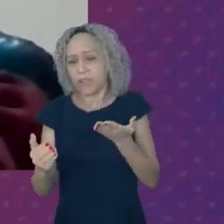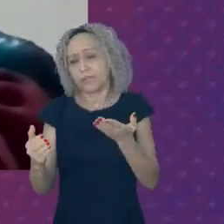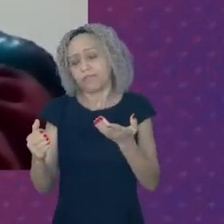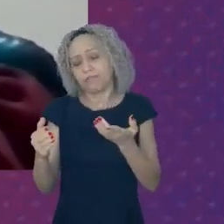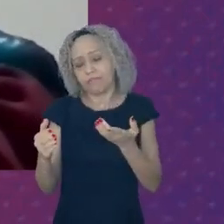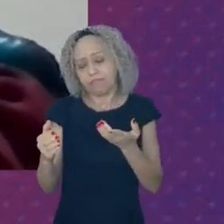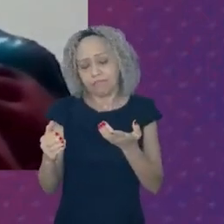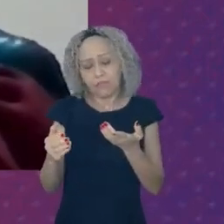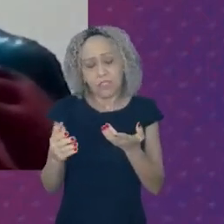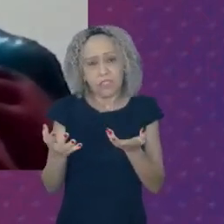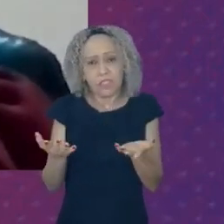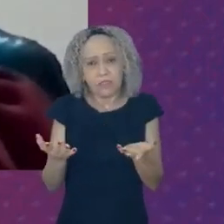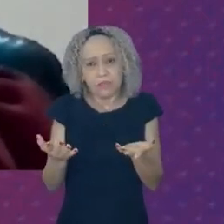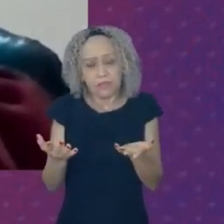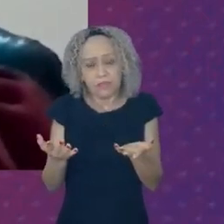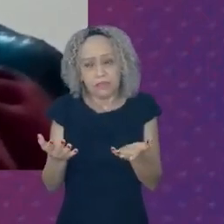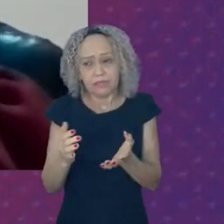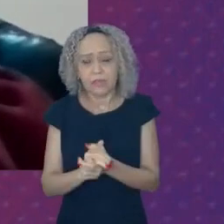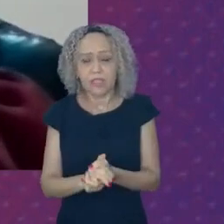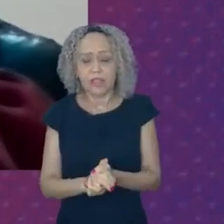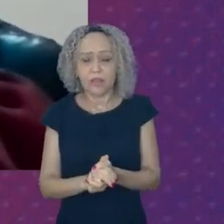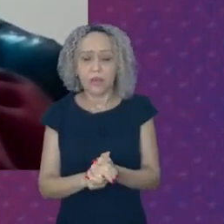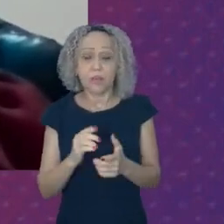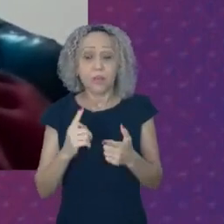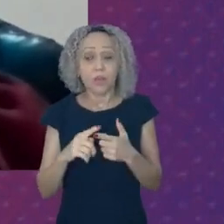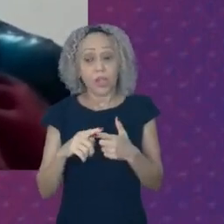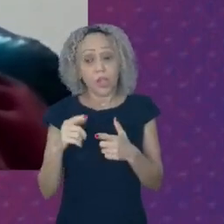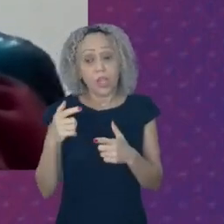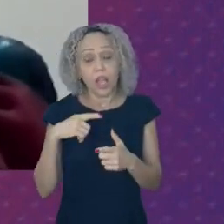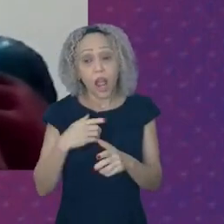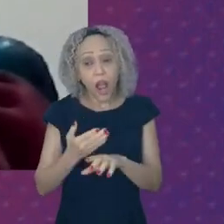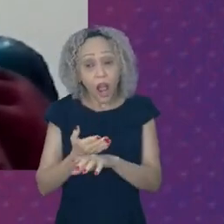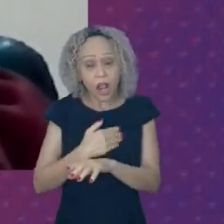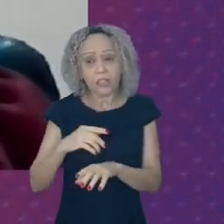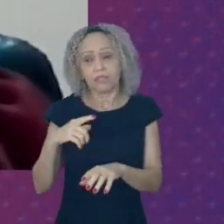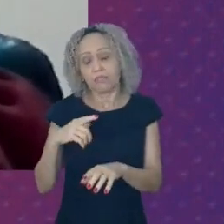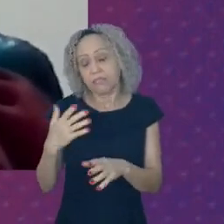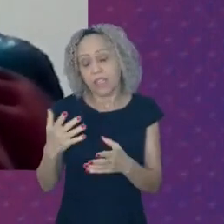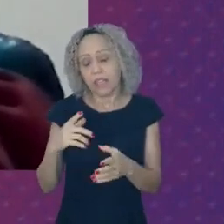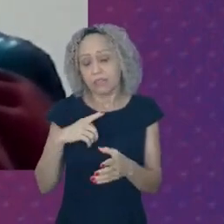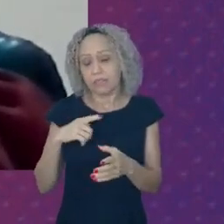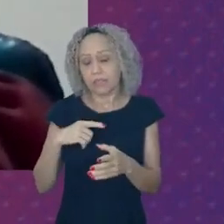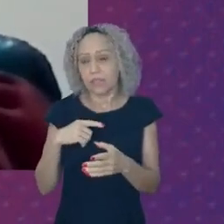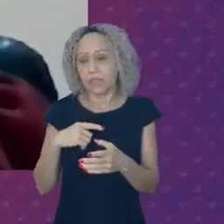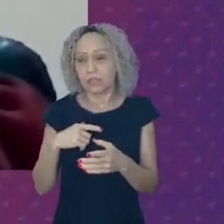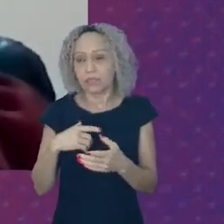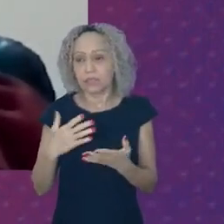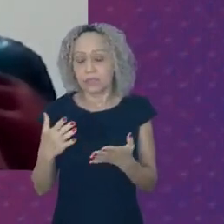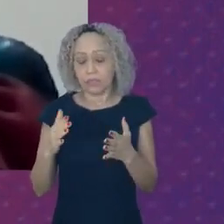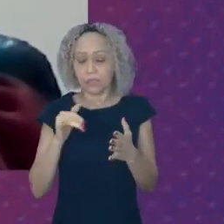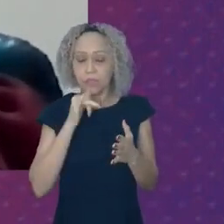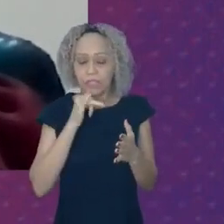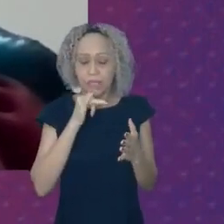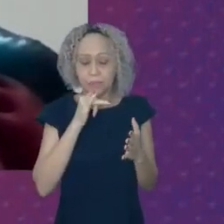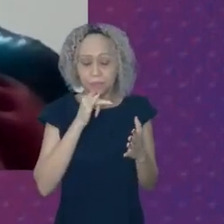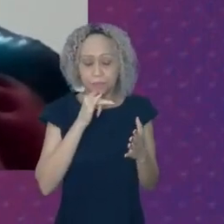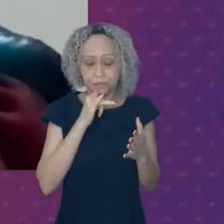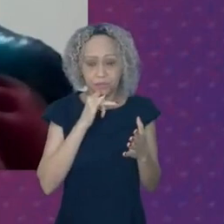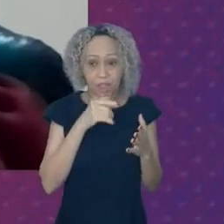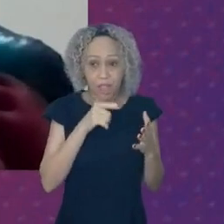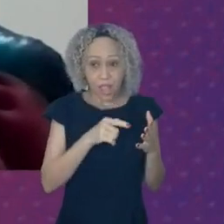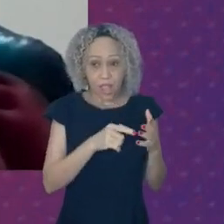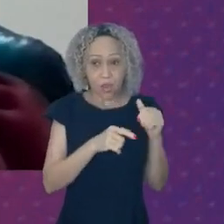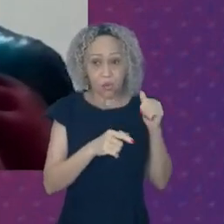renda. Então, o programa Bolsa Família ele foi criado em 2003, no primeiro ano de gestão do nosso